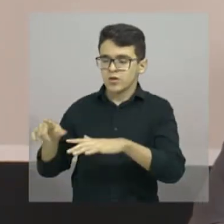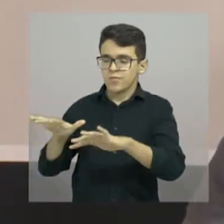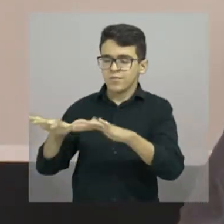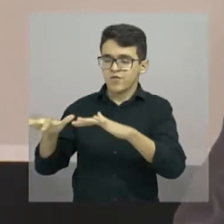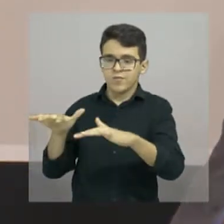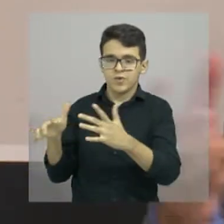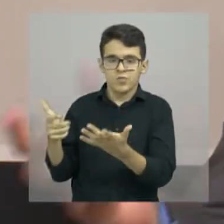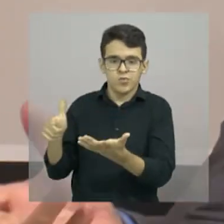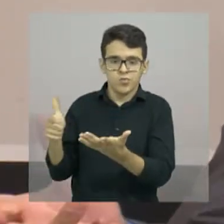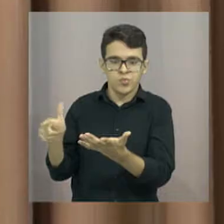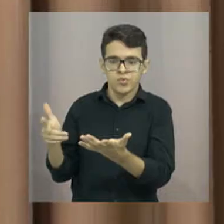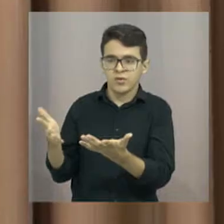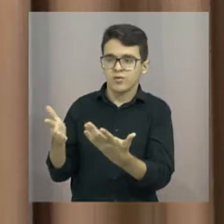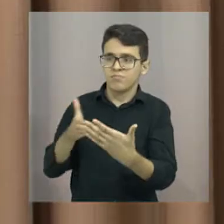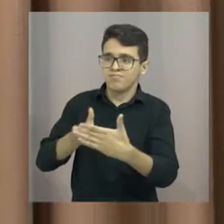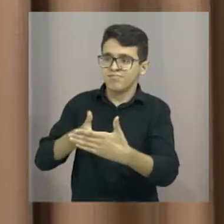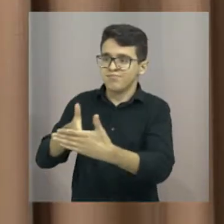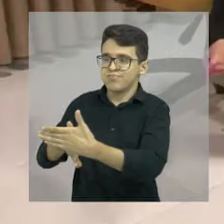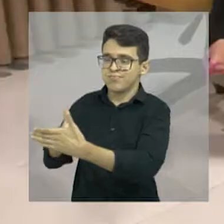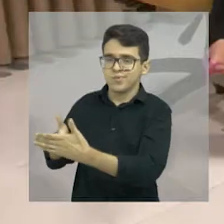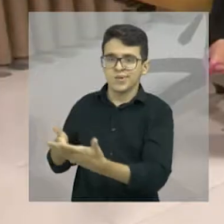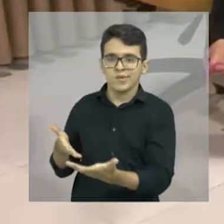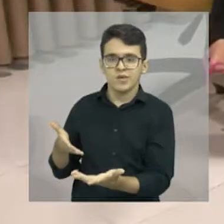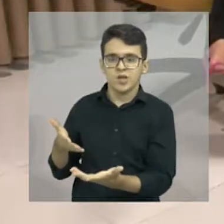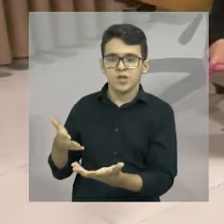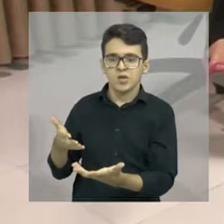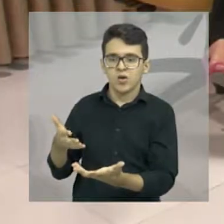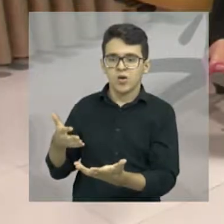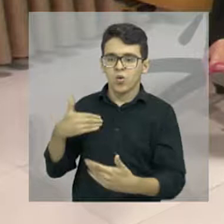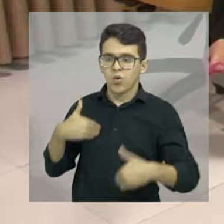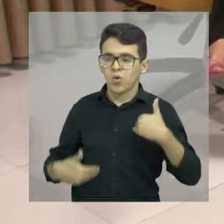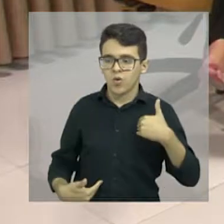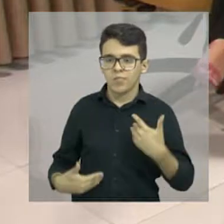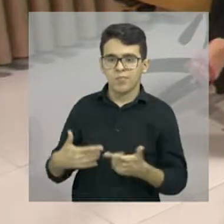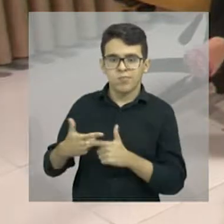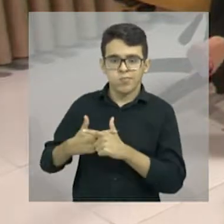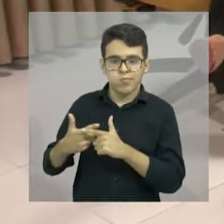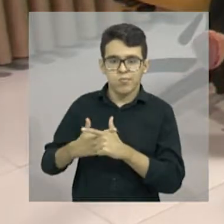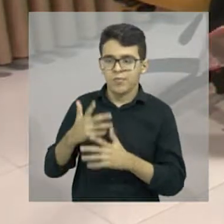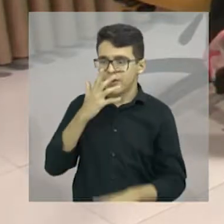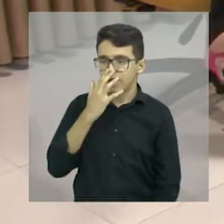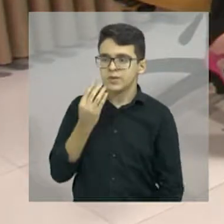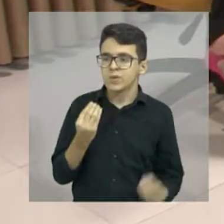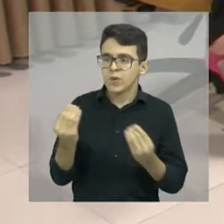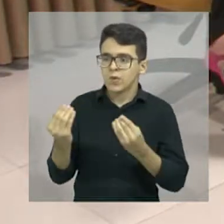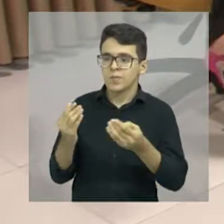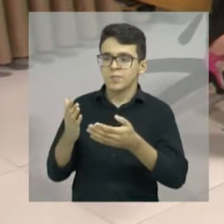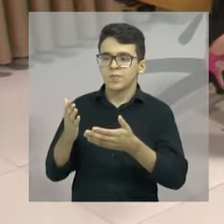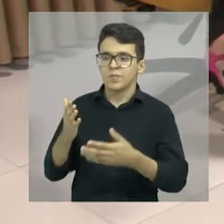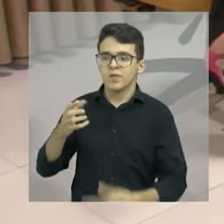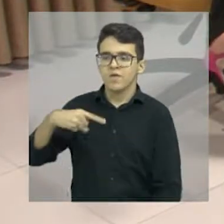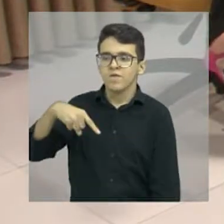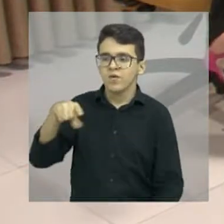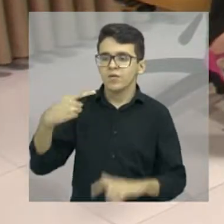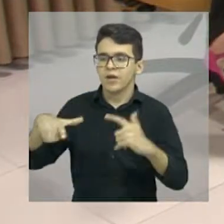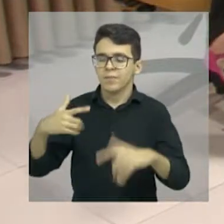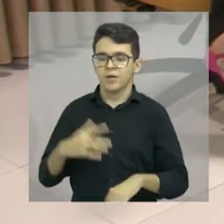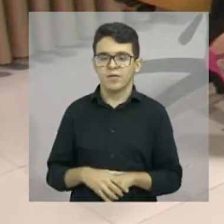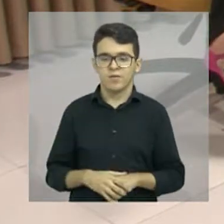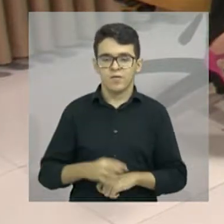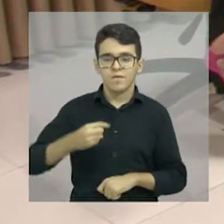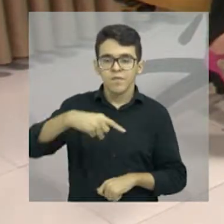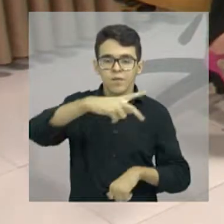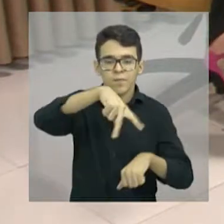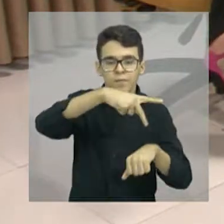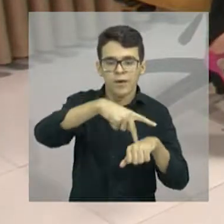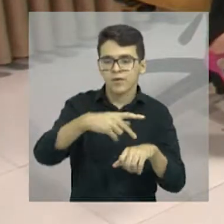isso. A gente acaba refletindo no todo, né? Reflete no todo, você deixa de ir ao trabalho, você deixa de ir fazer a sua caminhada na praça, você deixa de ir à casa